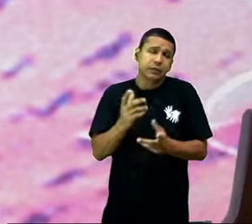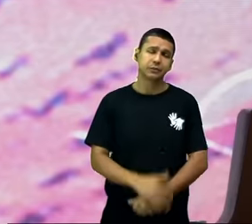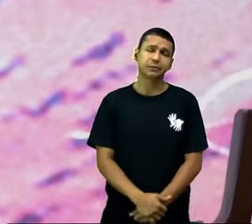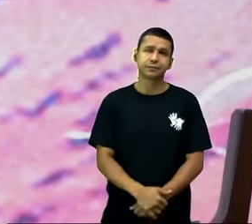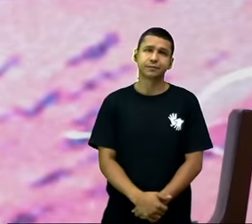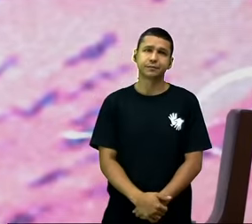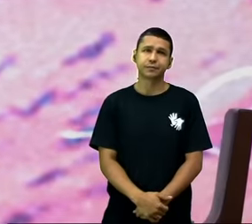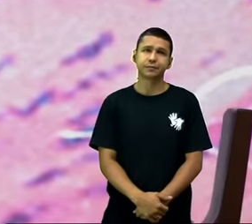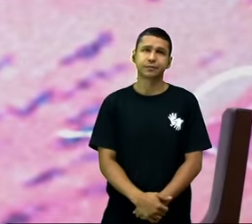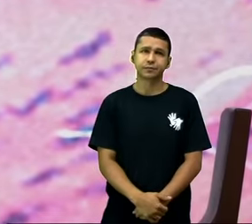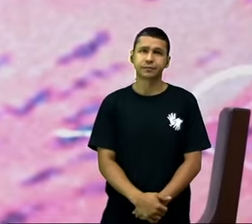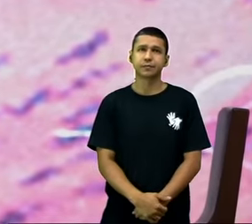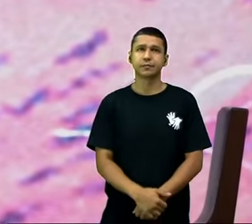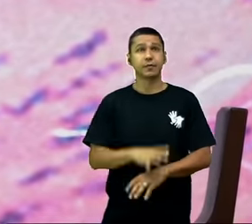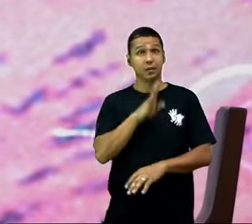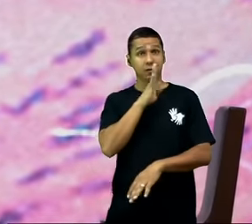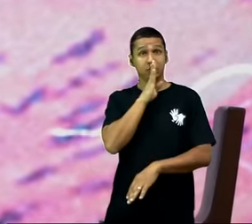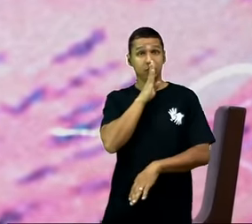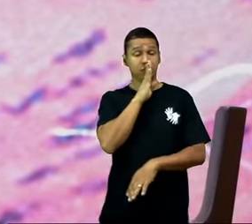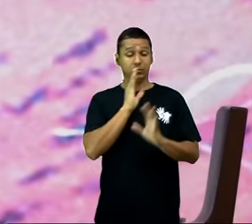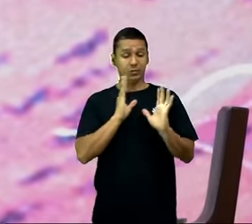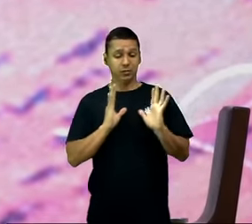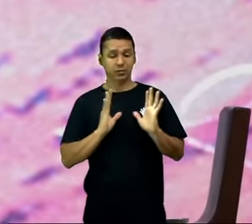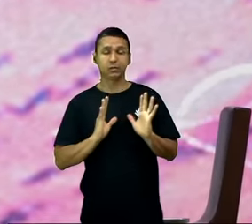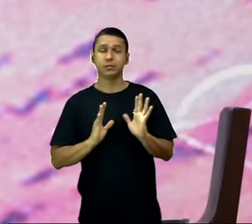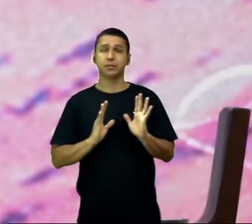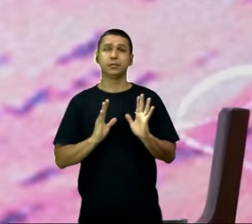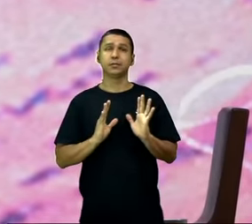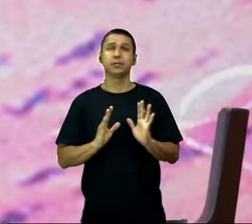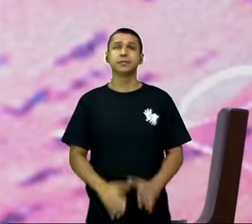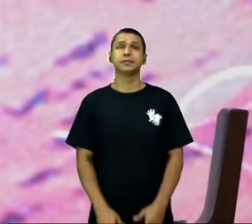Olha o silêncio da morte. Gente, meu Deus do céu, ele está nervoso, hein?